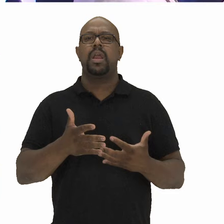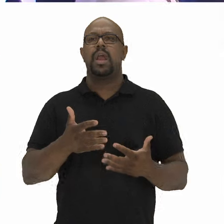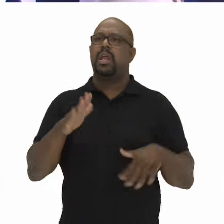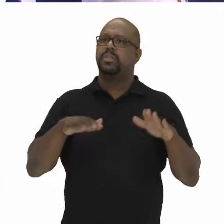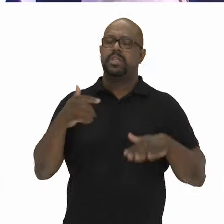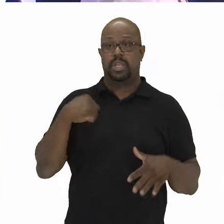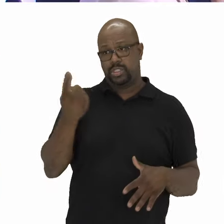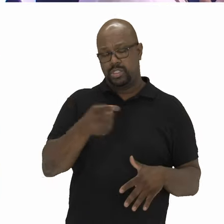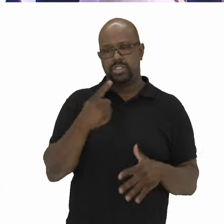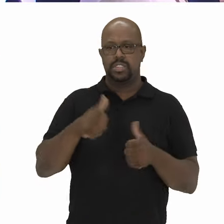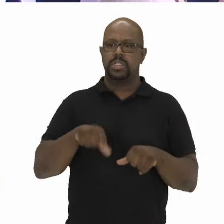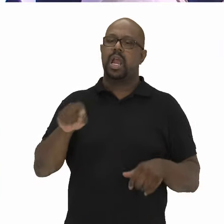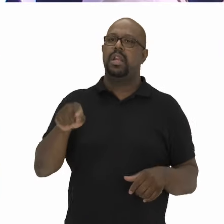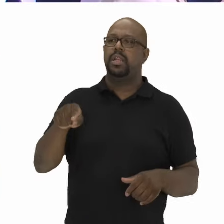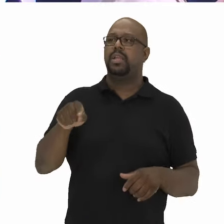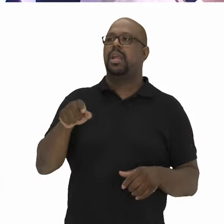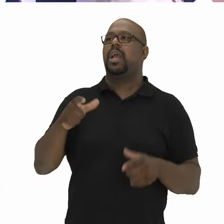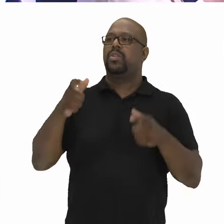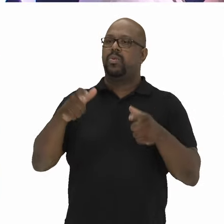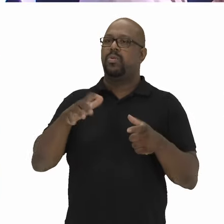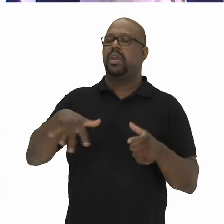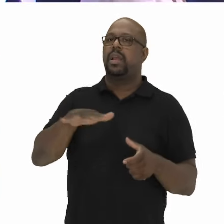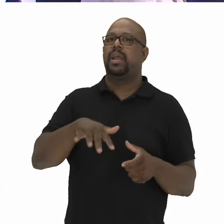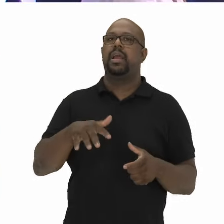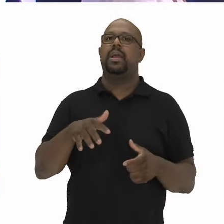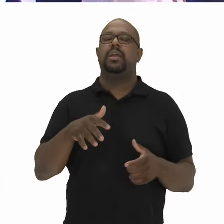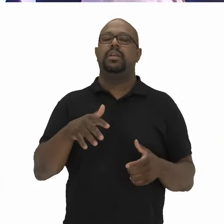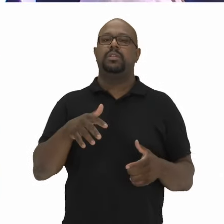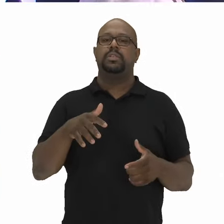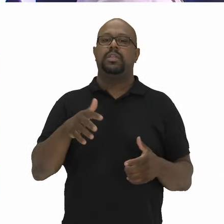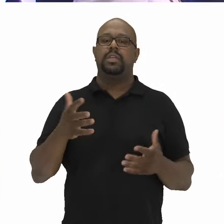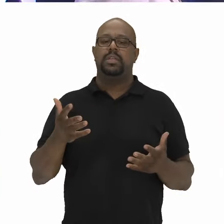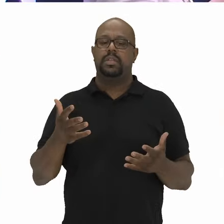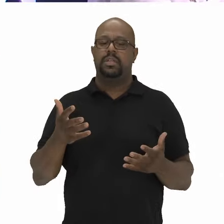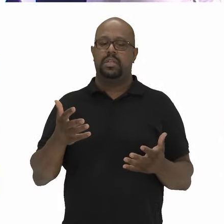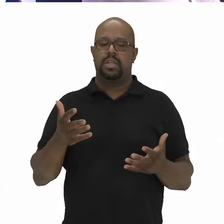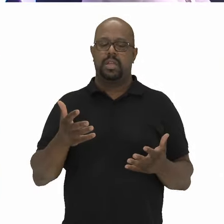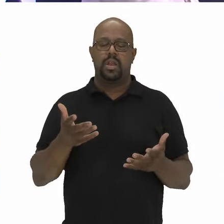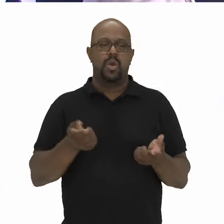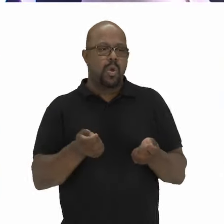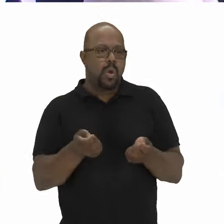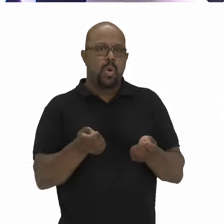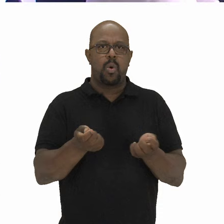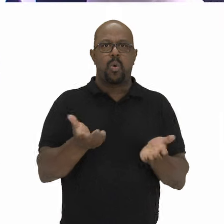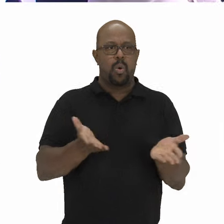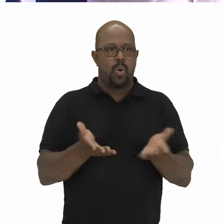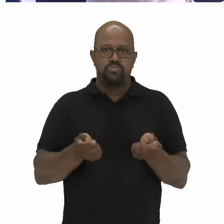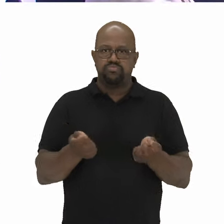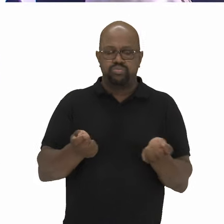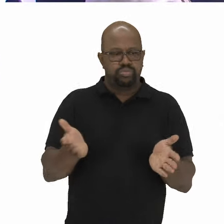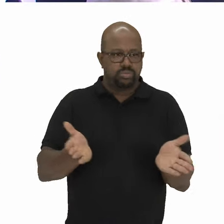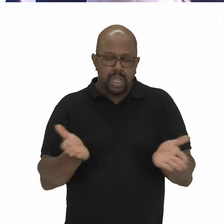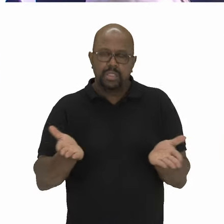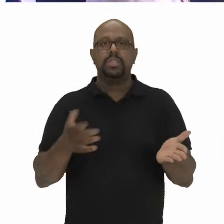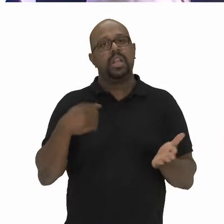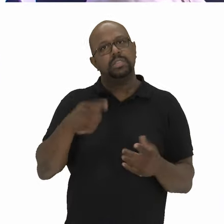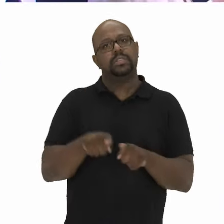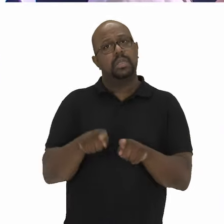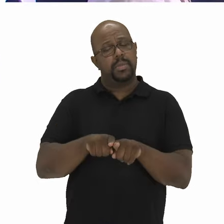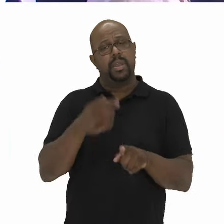uma troca a gente que tá ali num num lugar vamos dizer assim de quem tá né conduzindo aquela